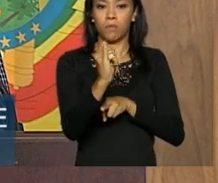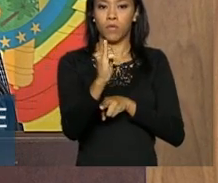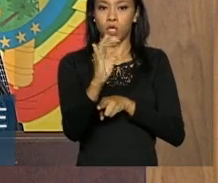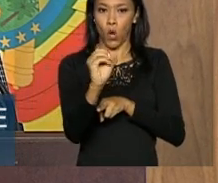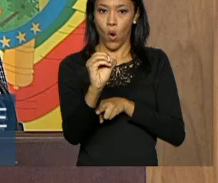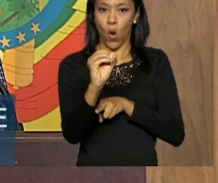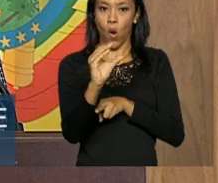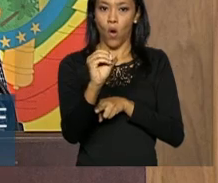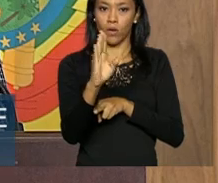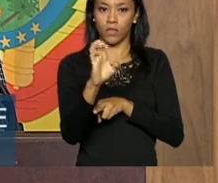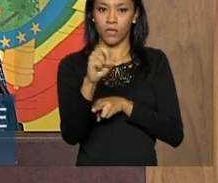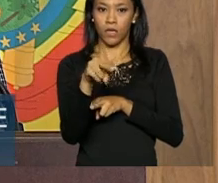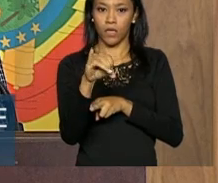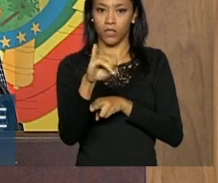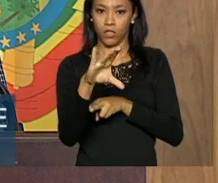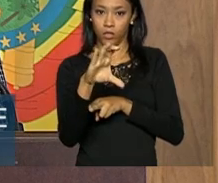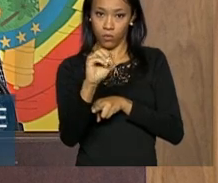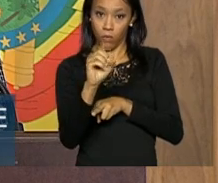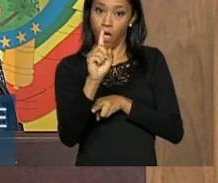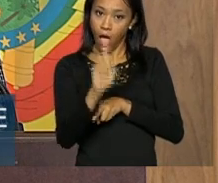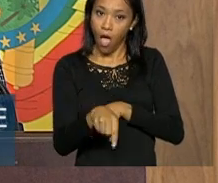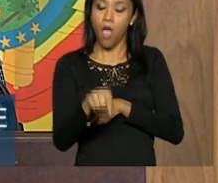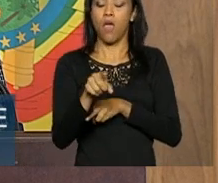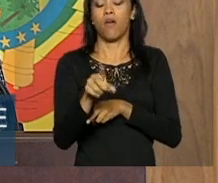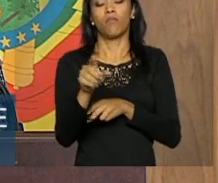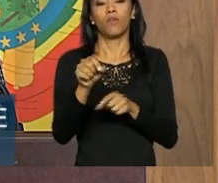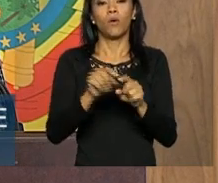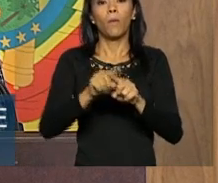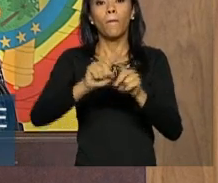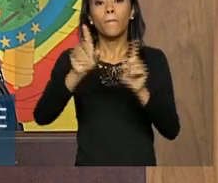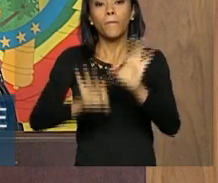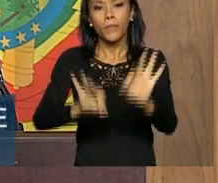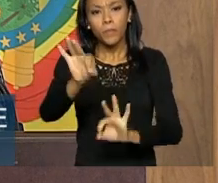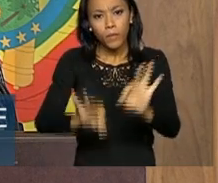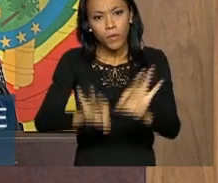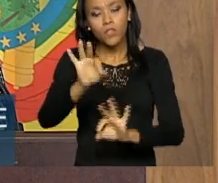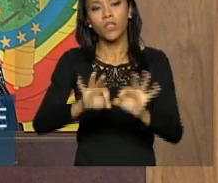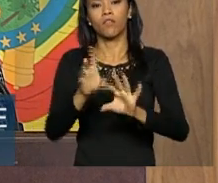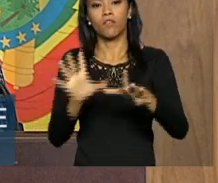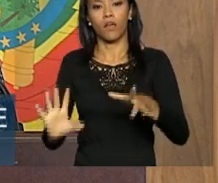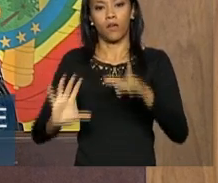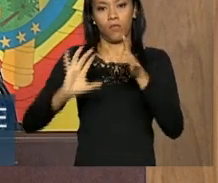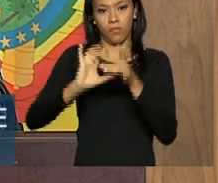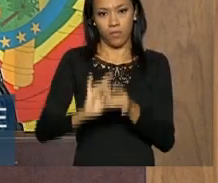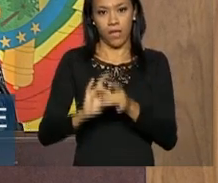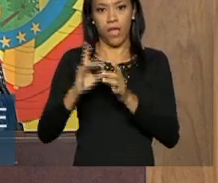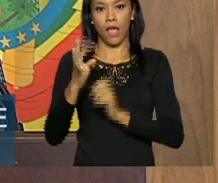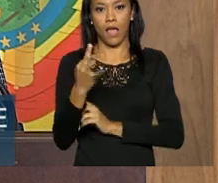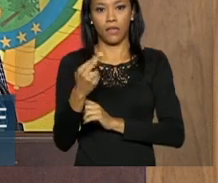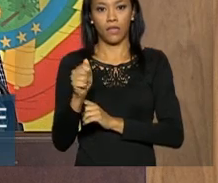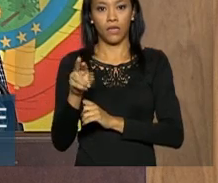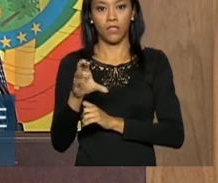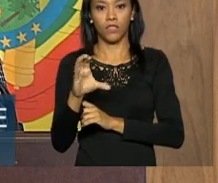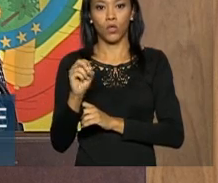Central, projeto complementar à ferrovia transcontinental e